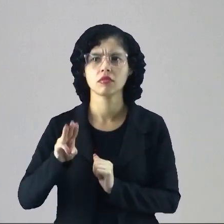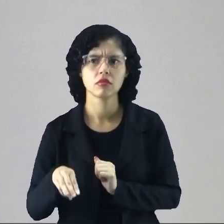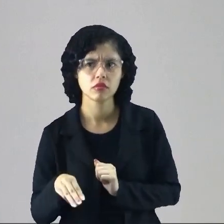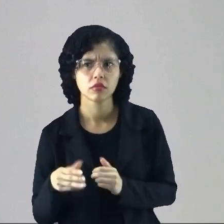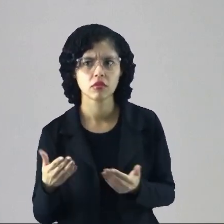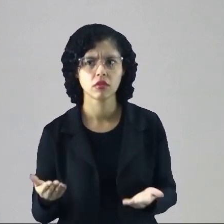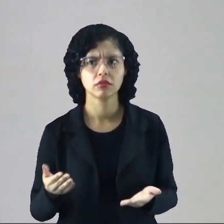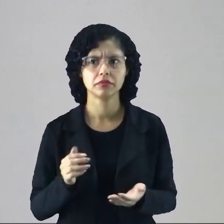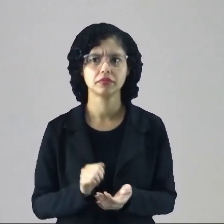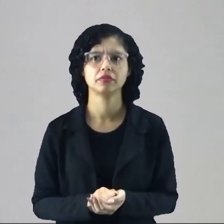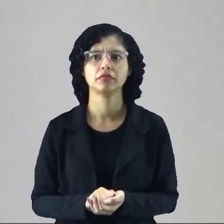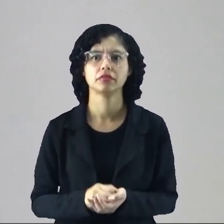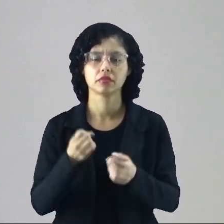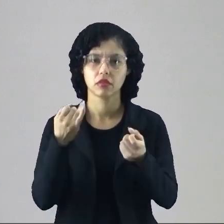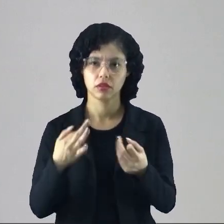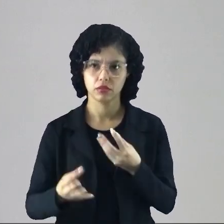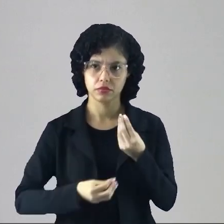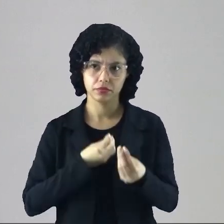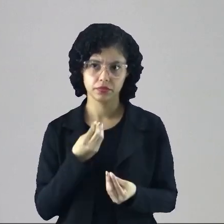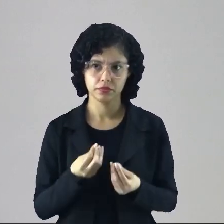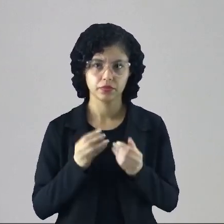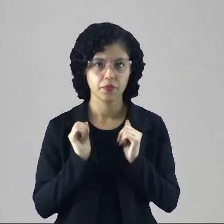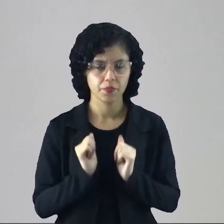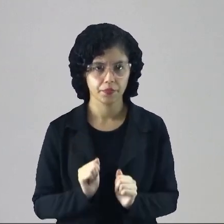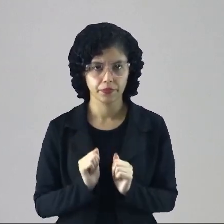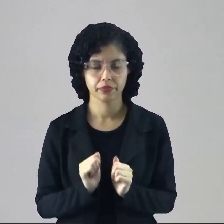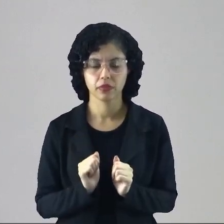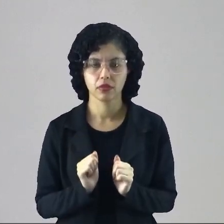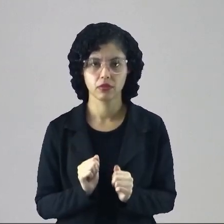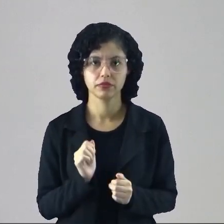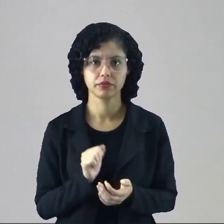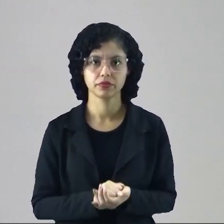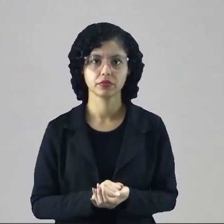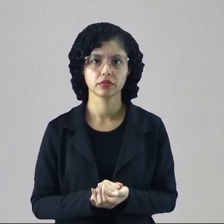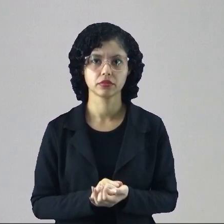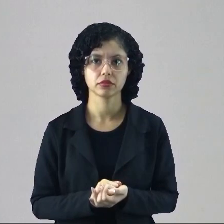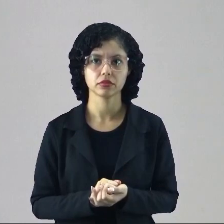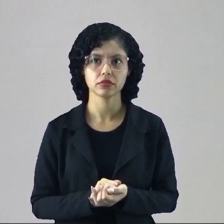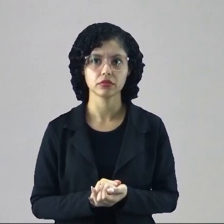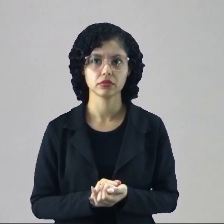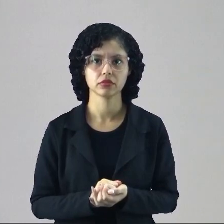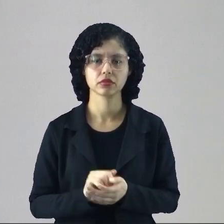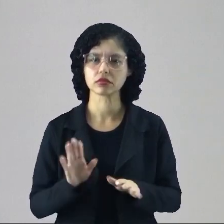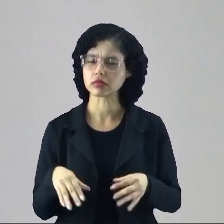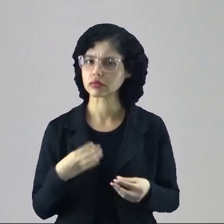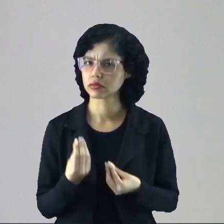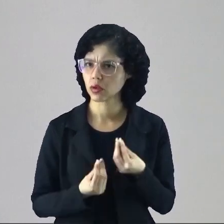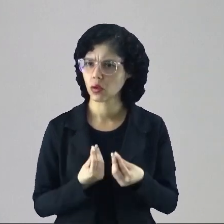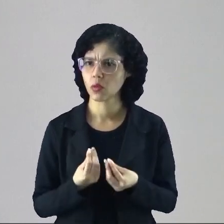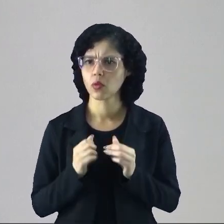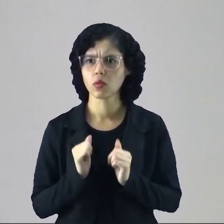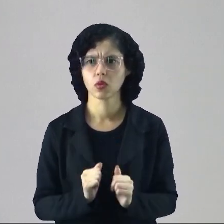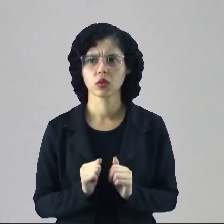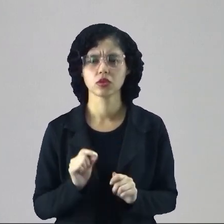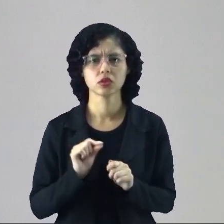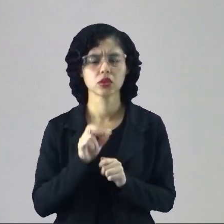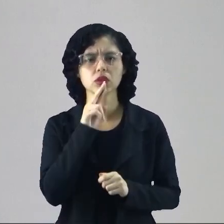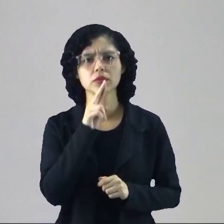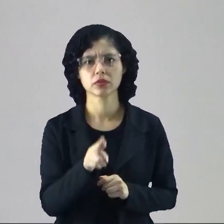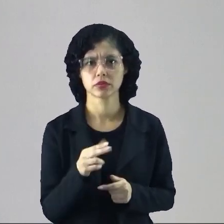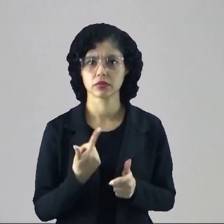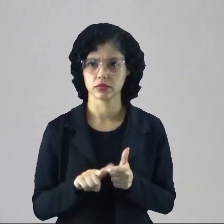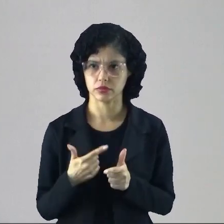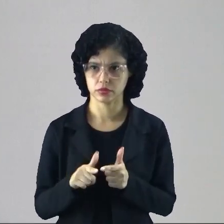né e explica como essa pode resolver a por meio de que aquela pessoa pode resolver